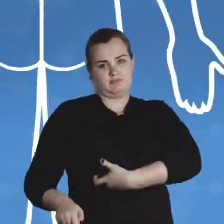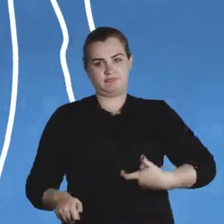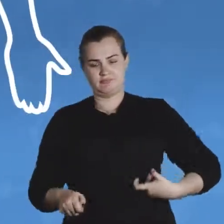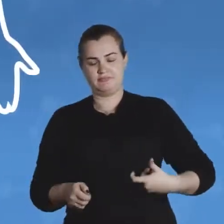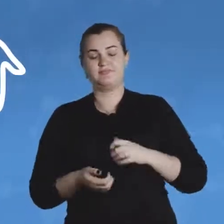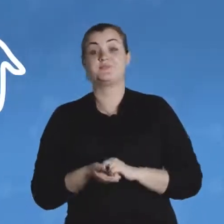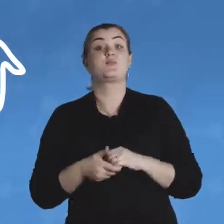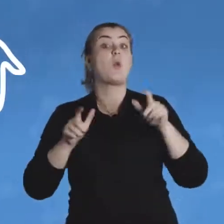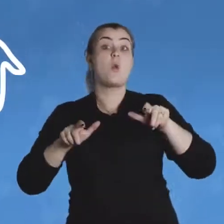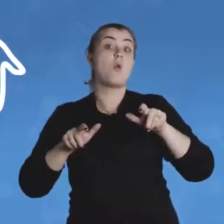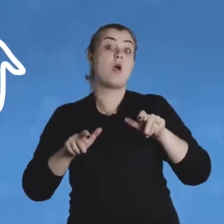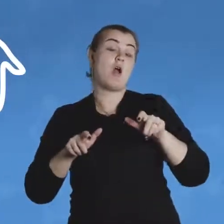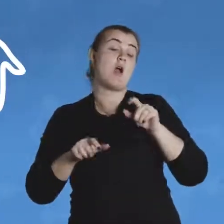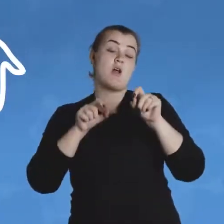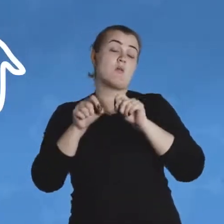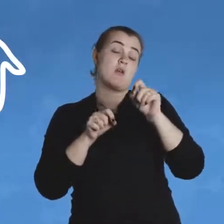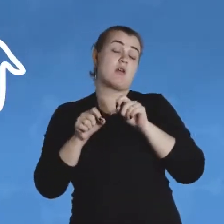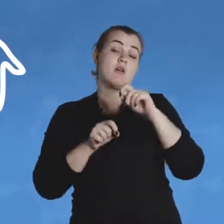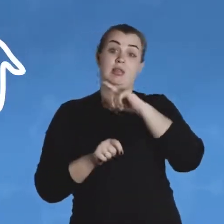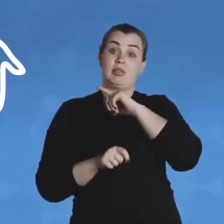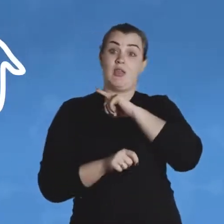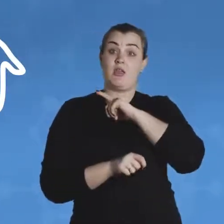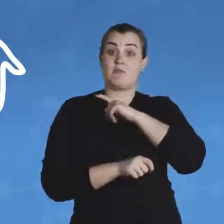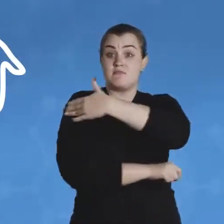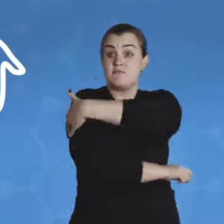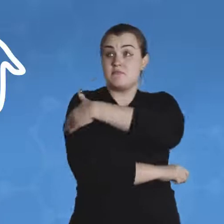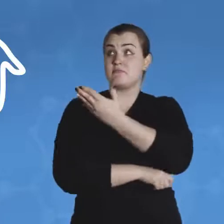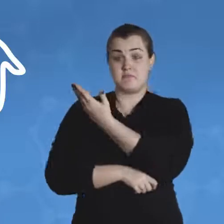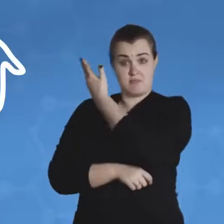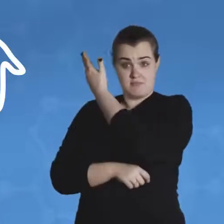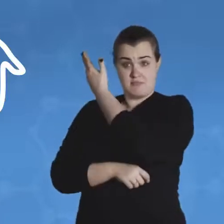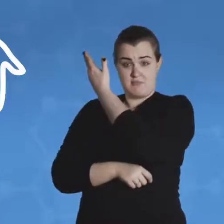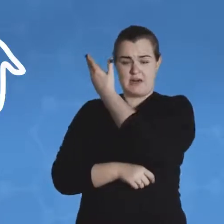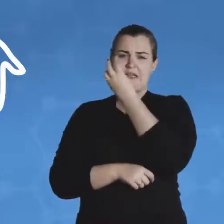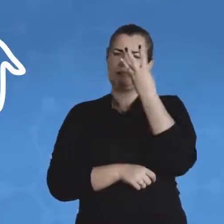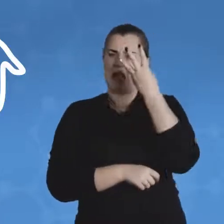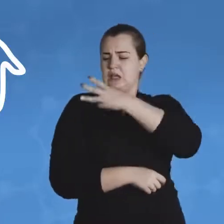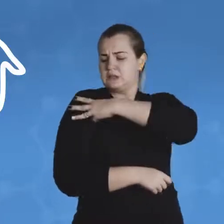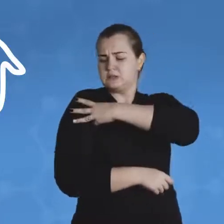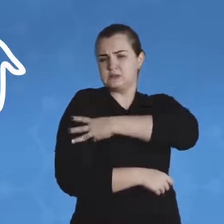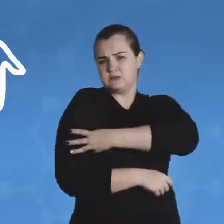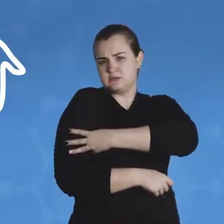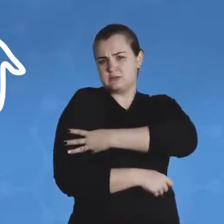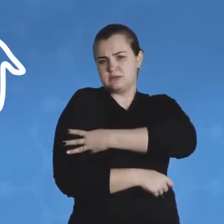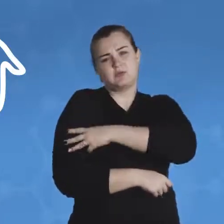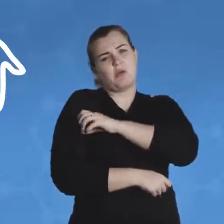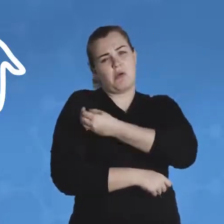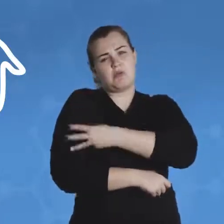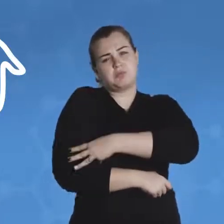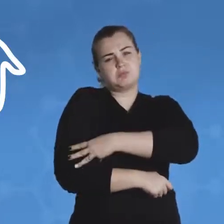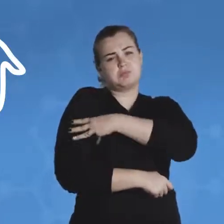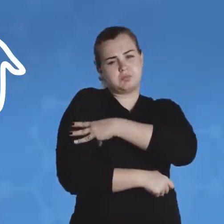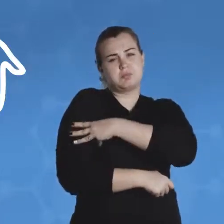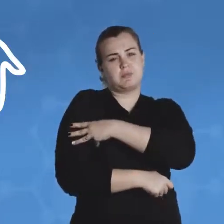locais indicados são a parte de trás do braço, de 3 a 4 dedos abaixo da axila e 3 a 4